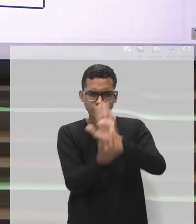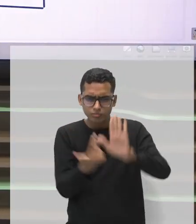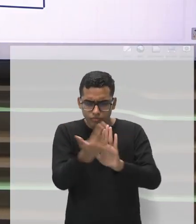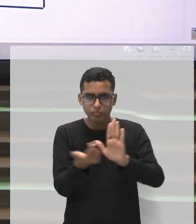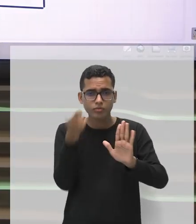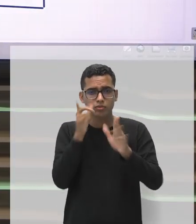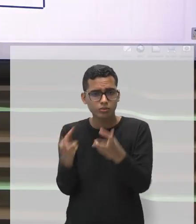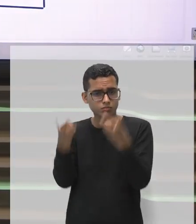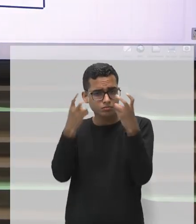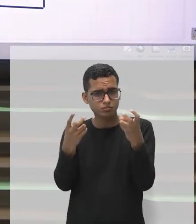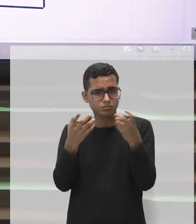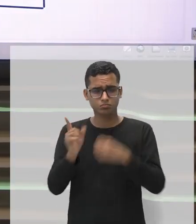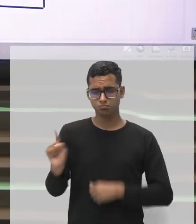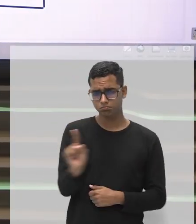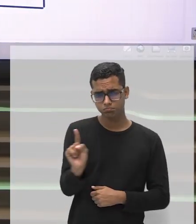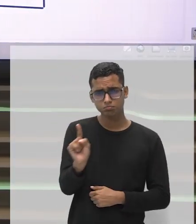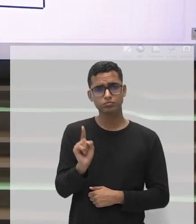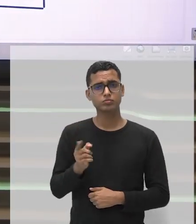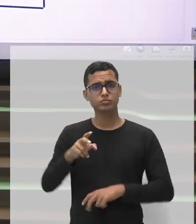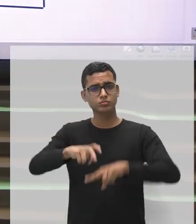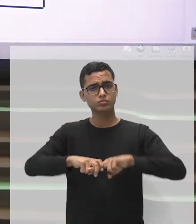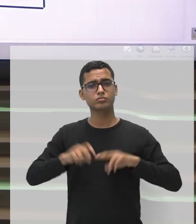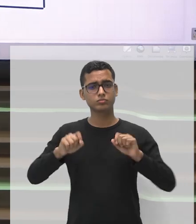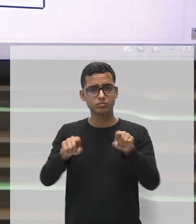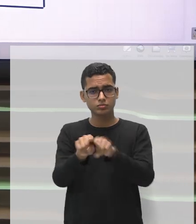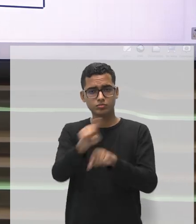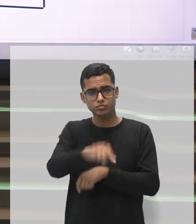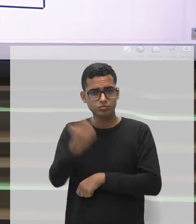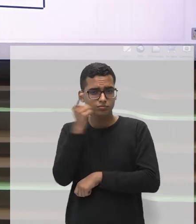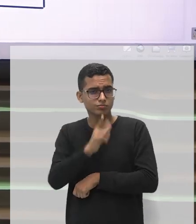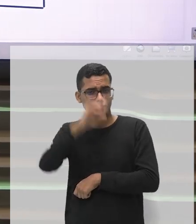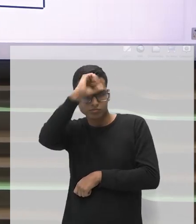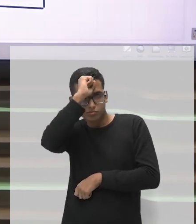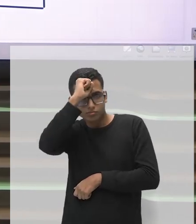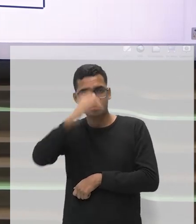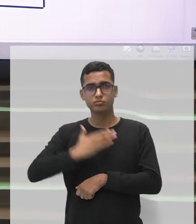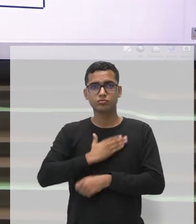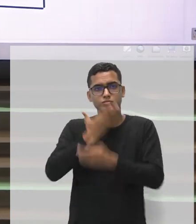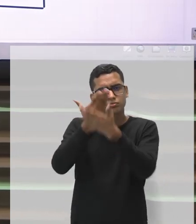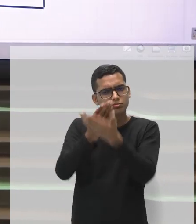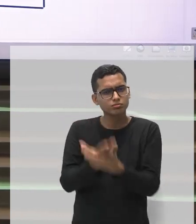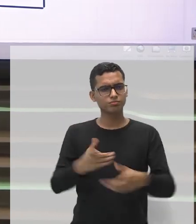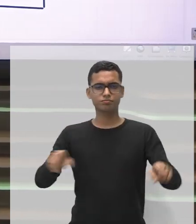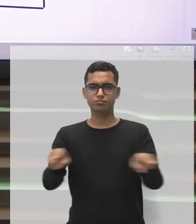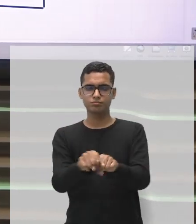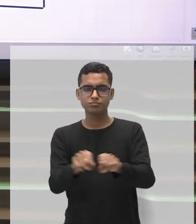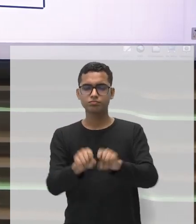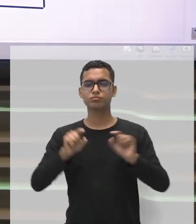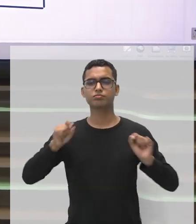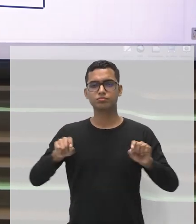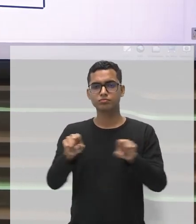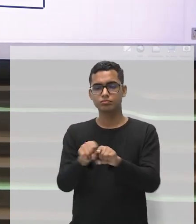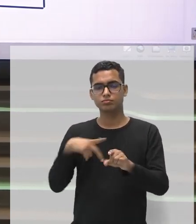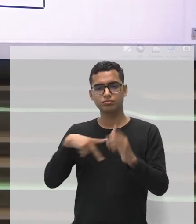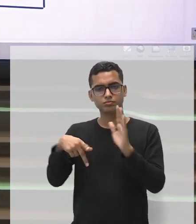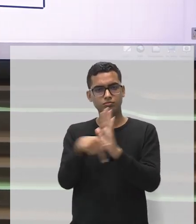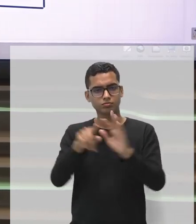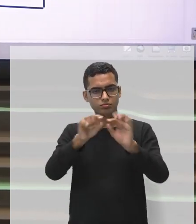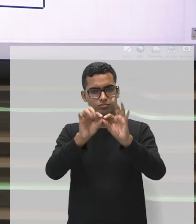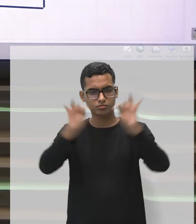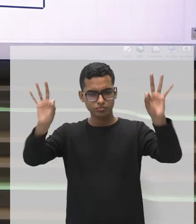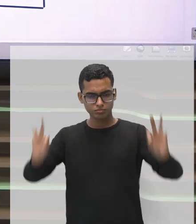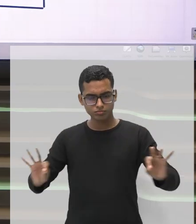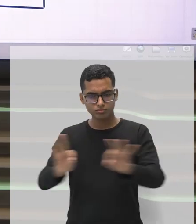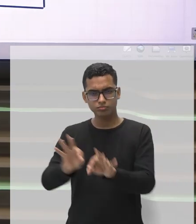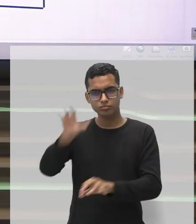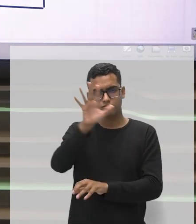essa percepção? Não, não toda vez. Por quê? Você aprendeu, né, comigo na aula também, que o perímetro, a medida do perímetro